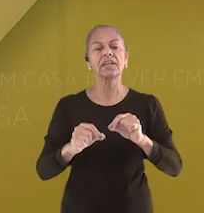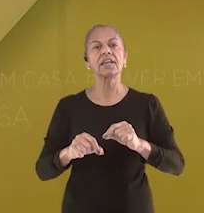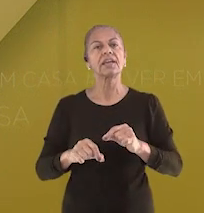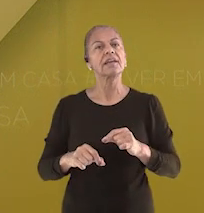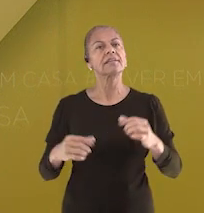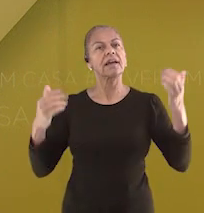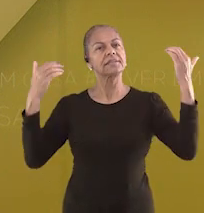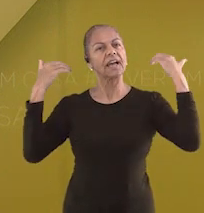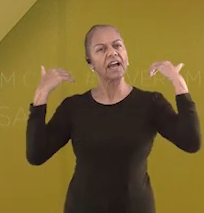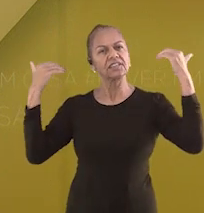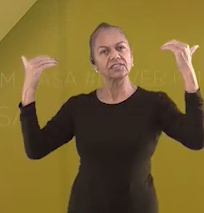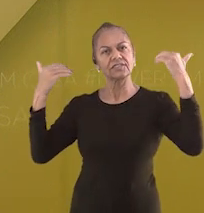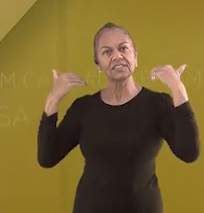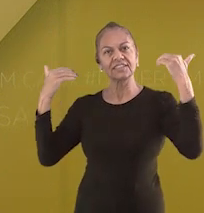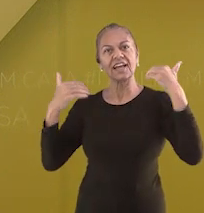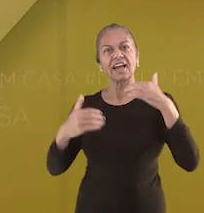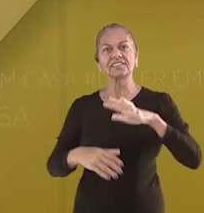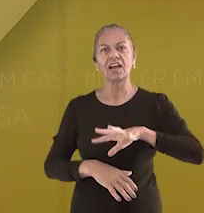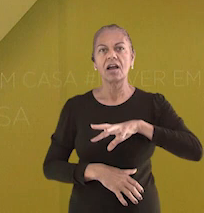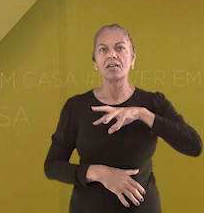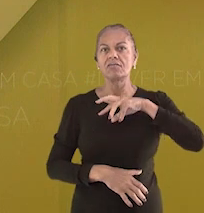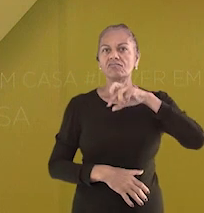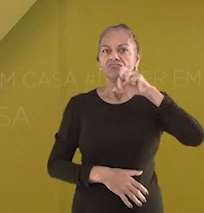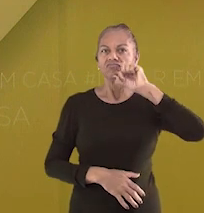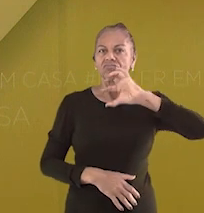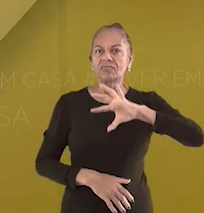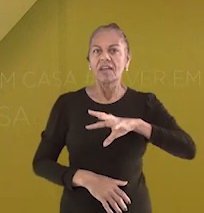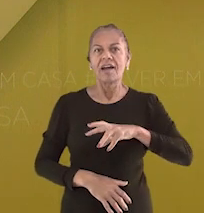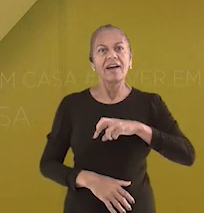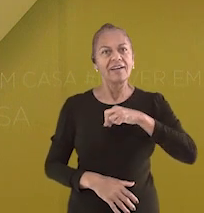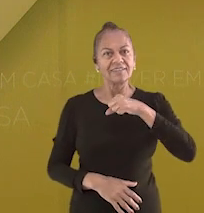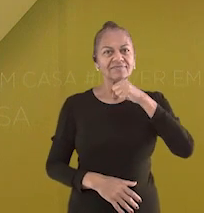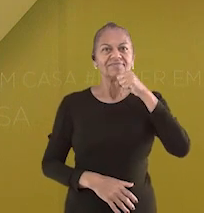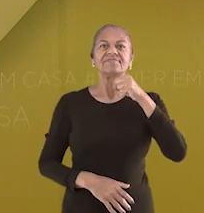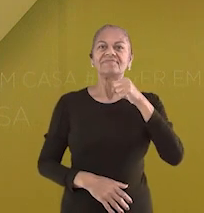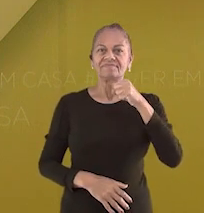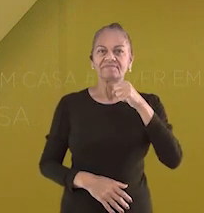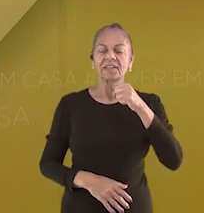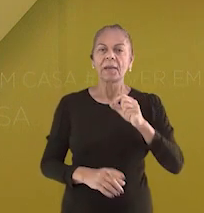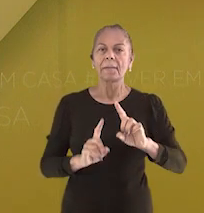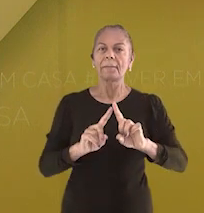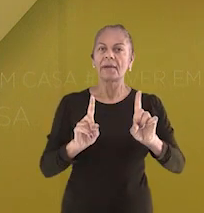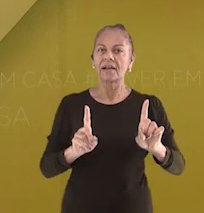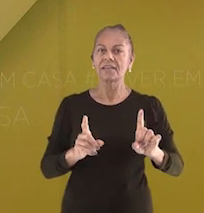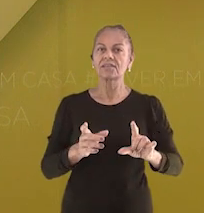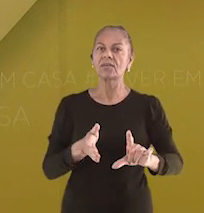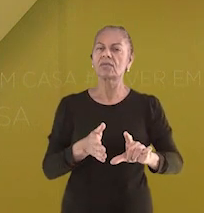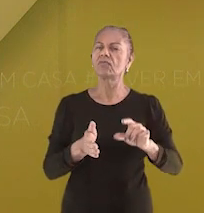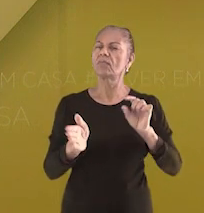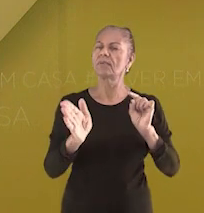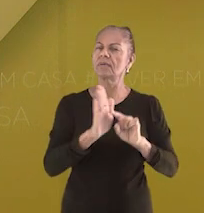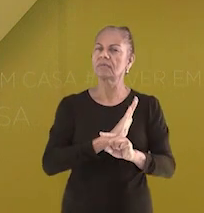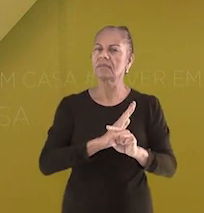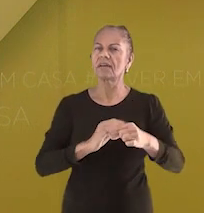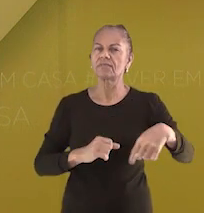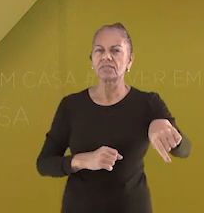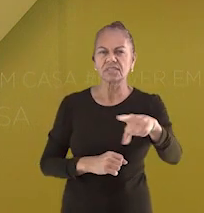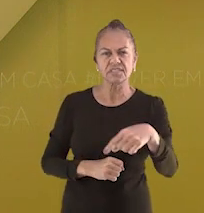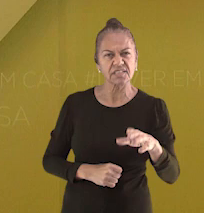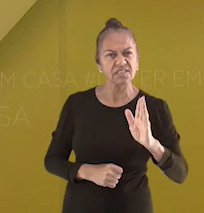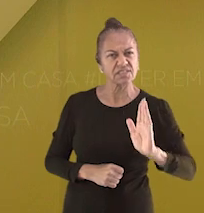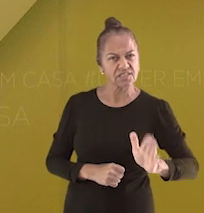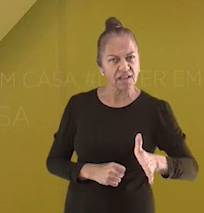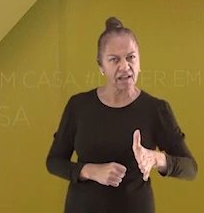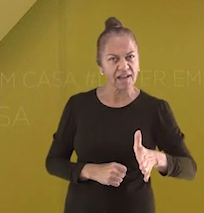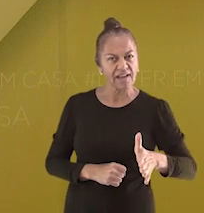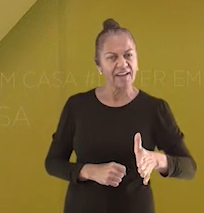Primeiramente, antes da apresentação do objetivo da aula, gostaria de saber de vocês. Vocês praticam alguma atividade aeróbica? Se